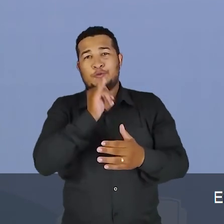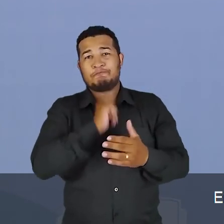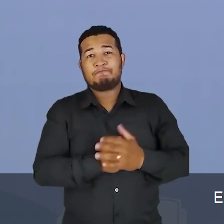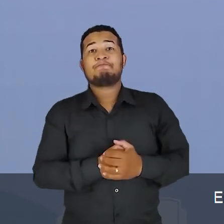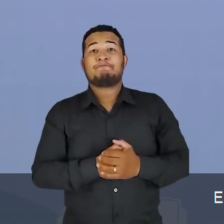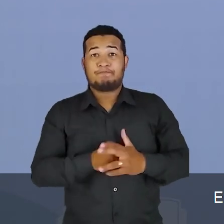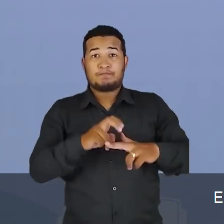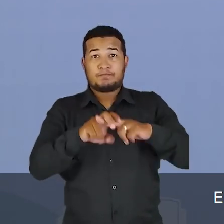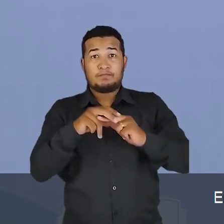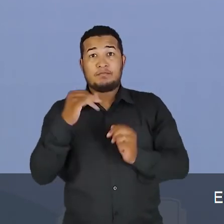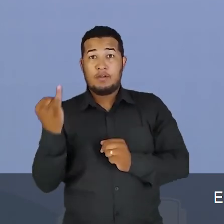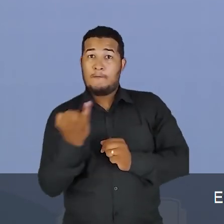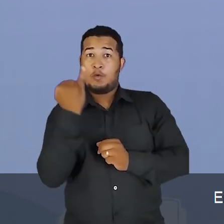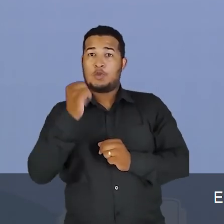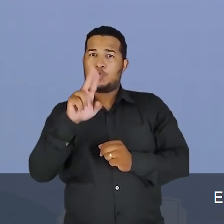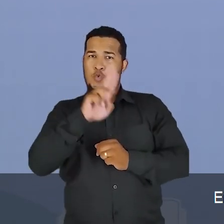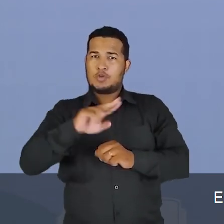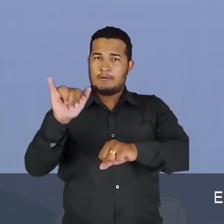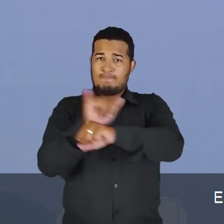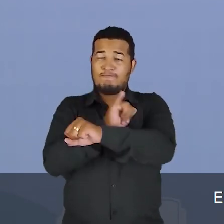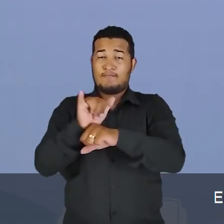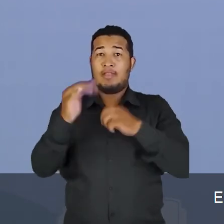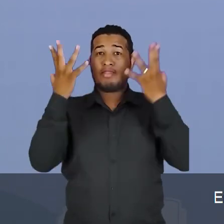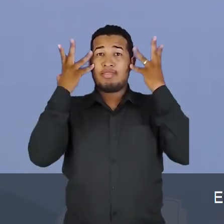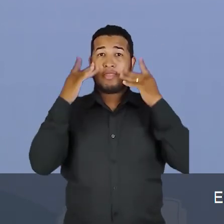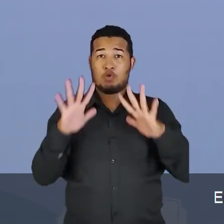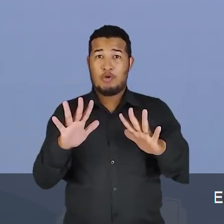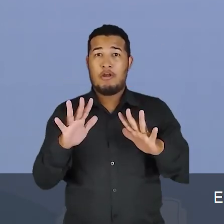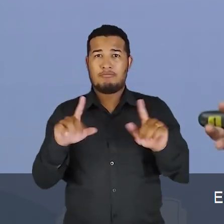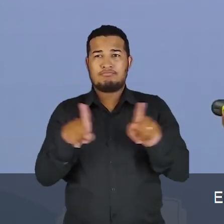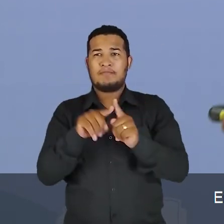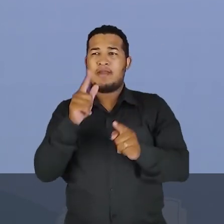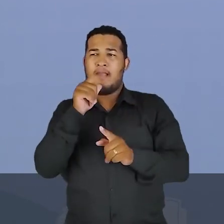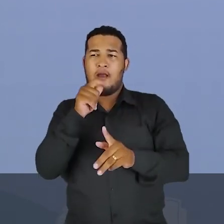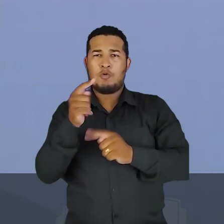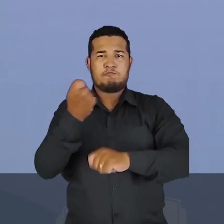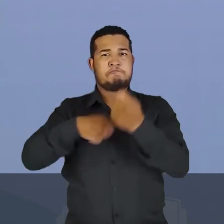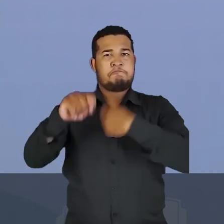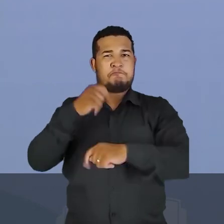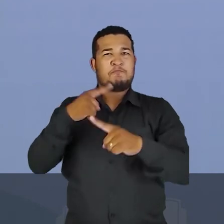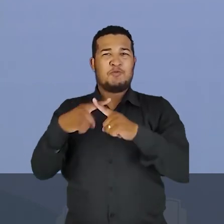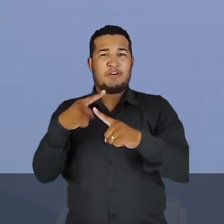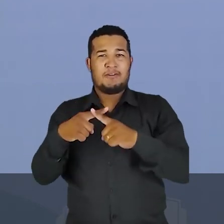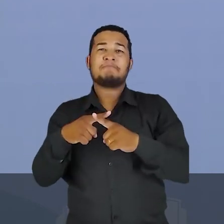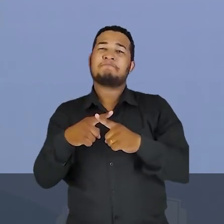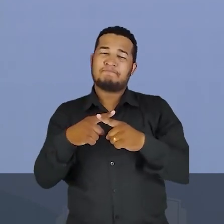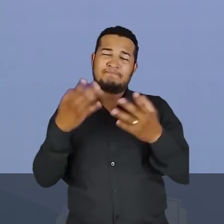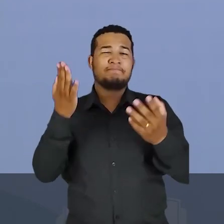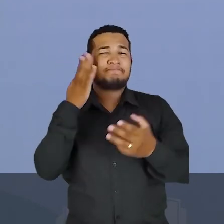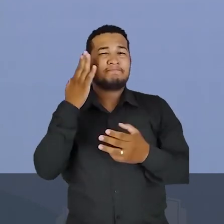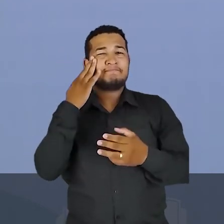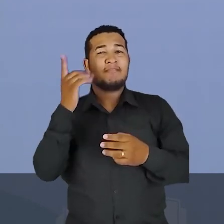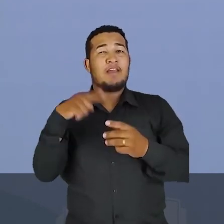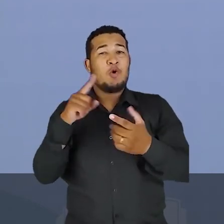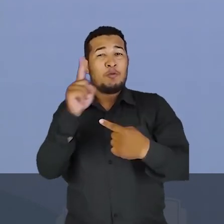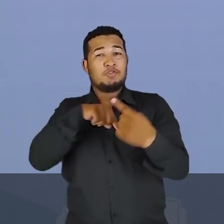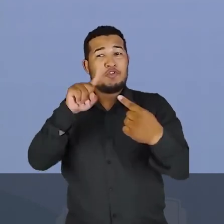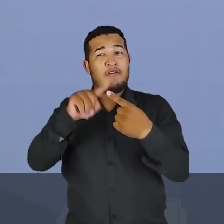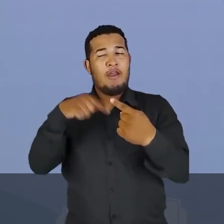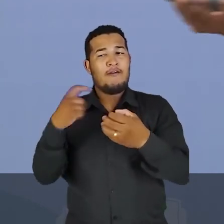Então, é muito importante que você utilize recursos naturais, economize água, já que você está fazendo um processo de recuperação